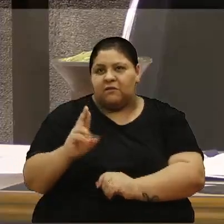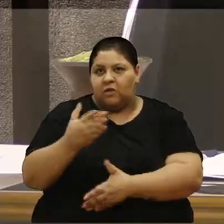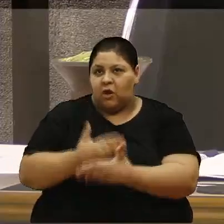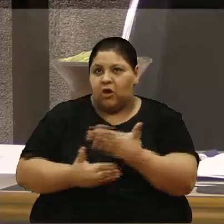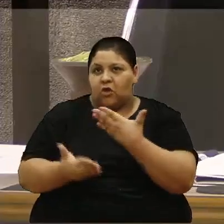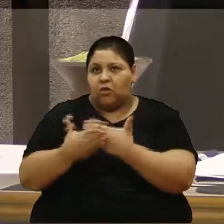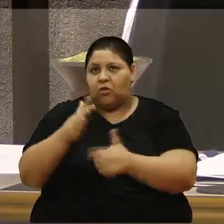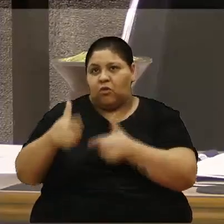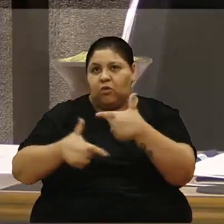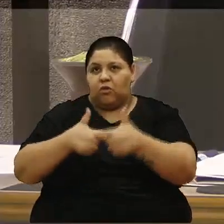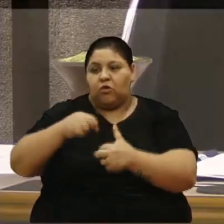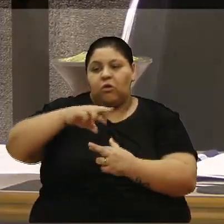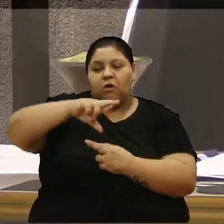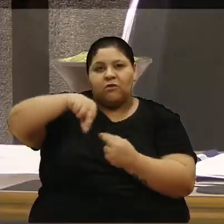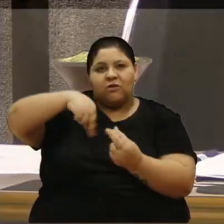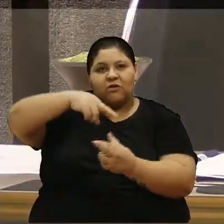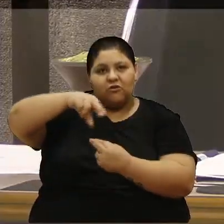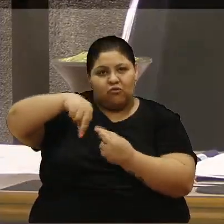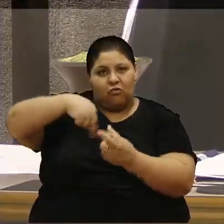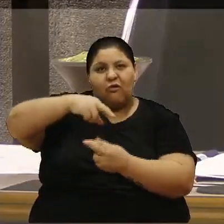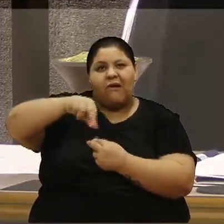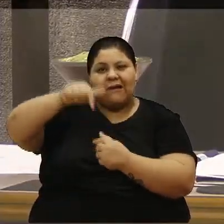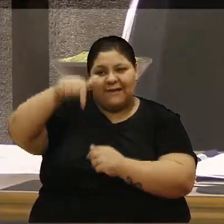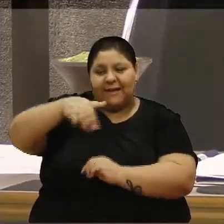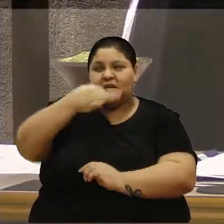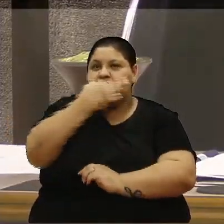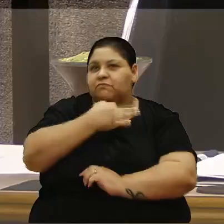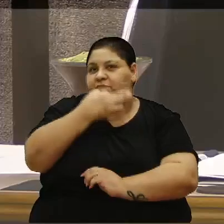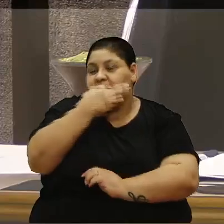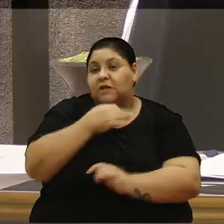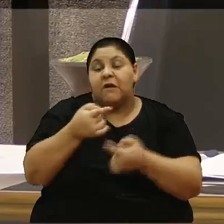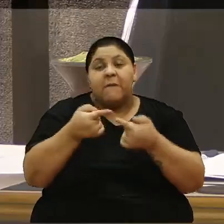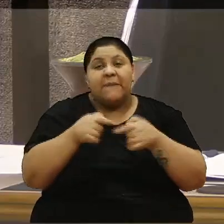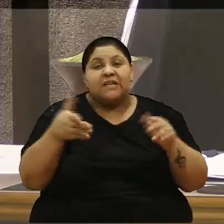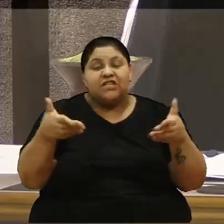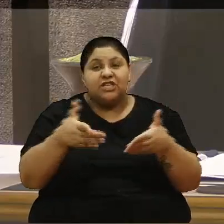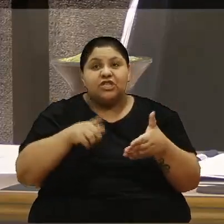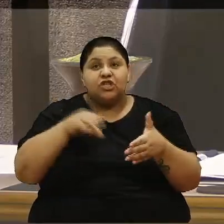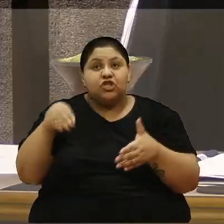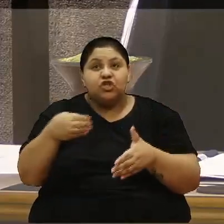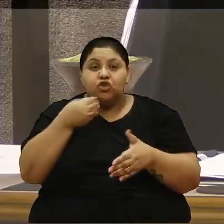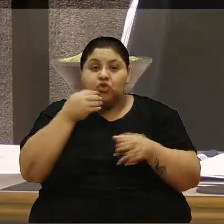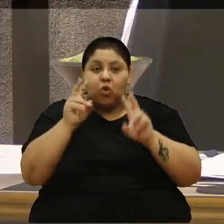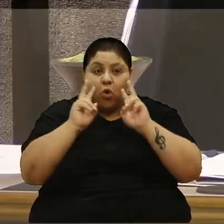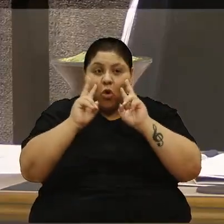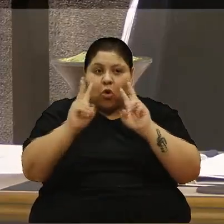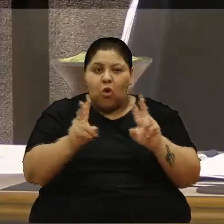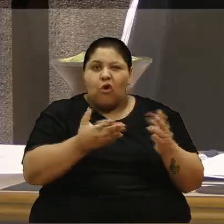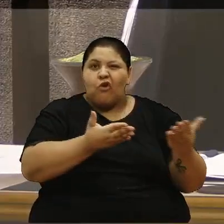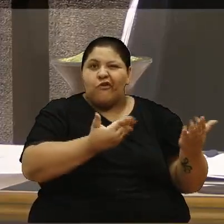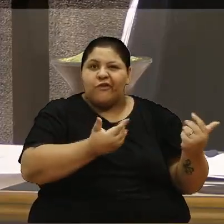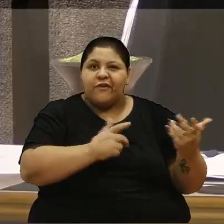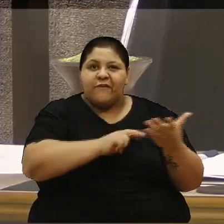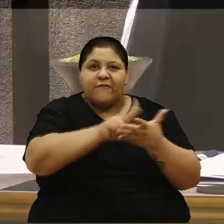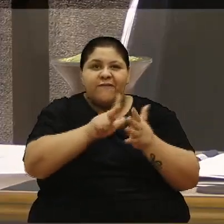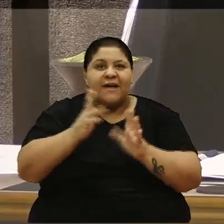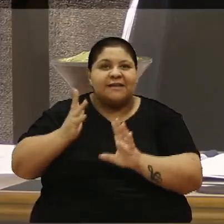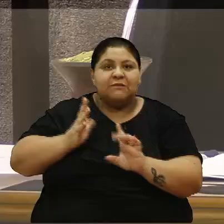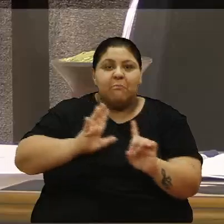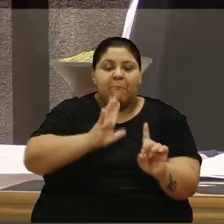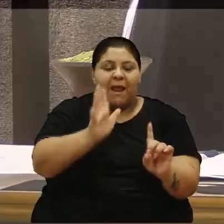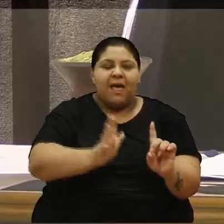que trabalham com a reciclagem, com a rede em Caxias, mas eu já tive a oportunidade de assistir os guris, né, em várias